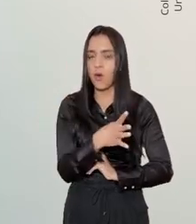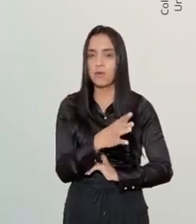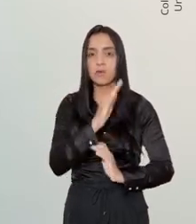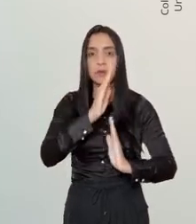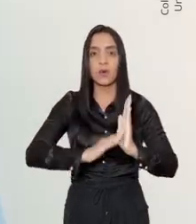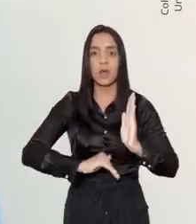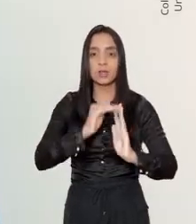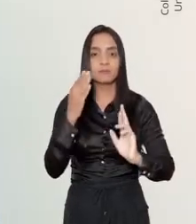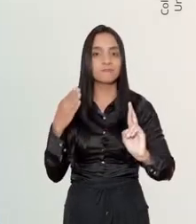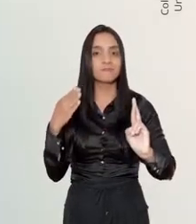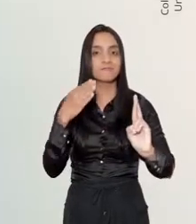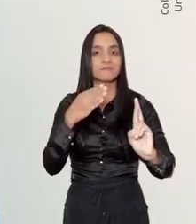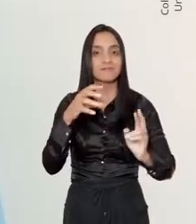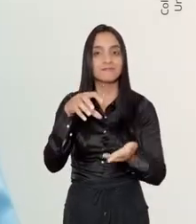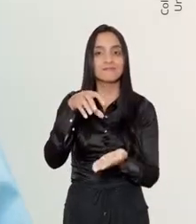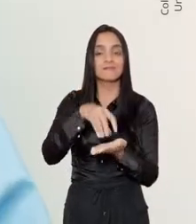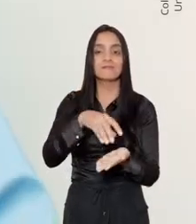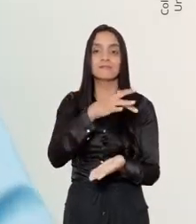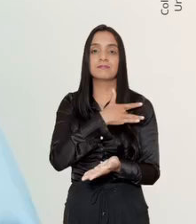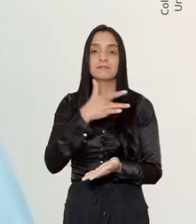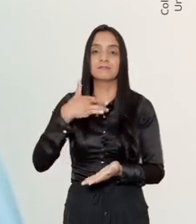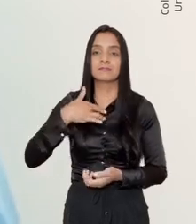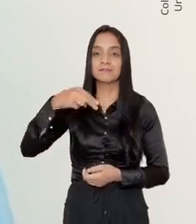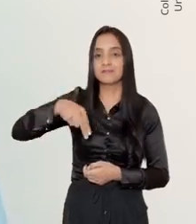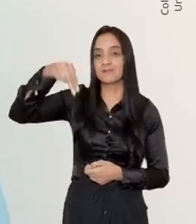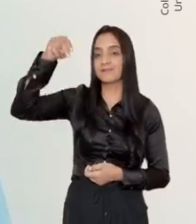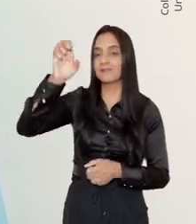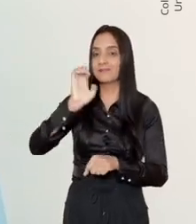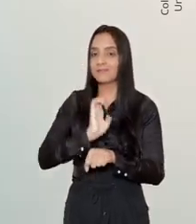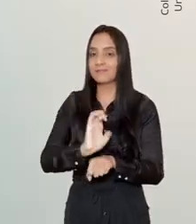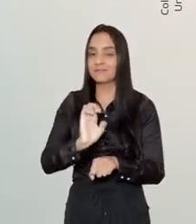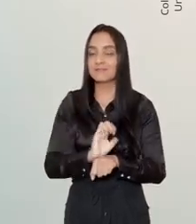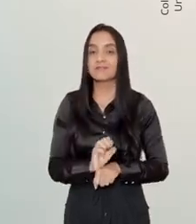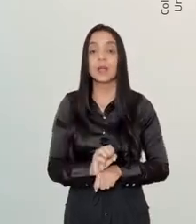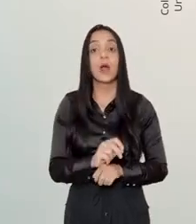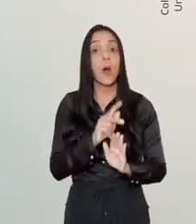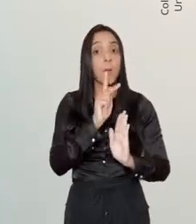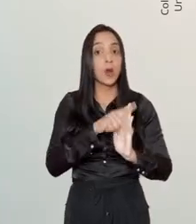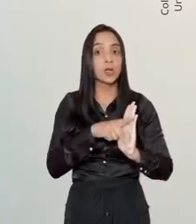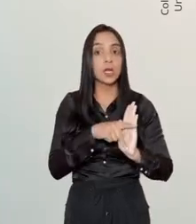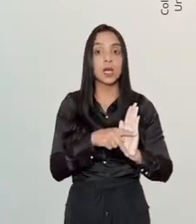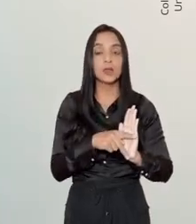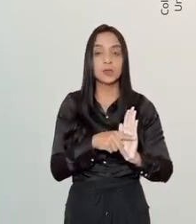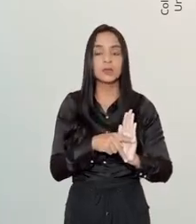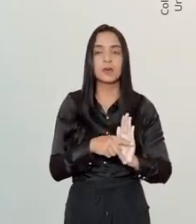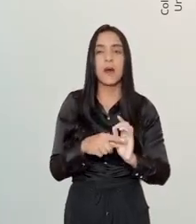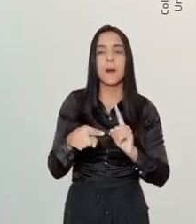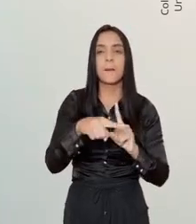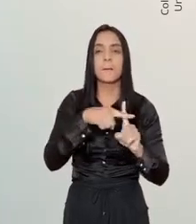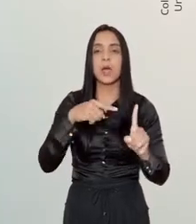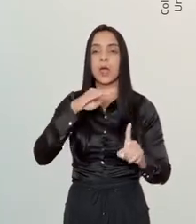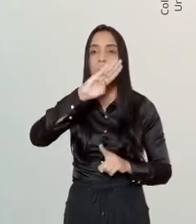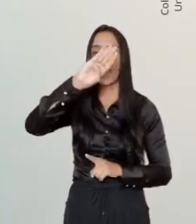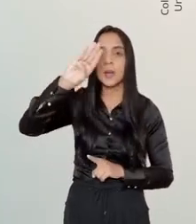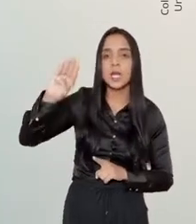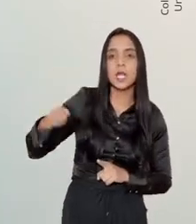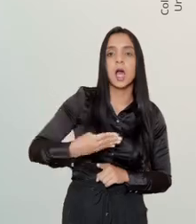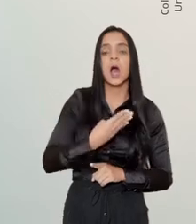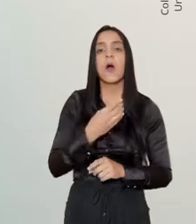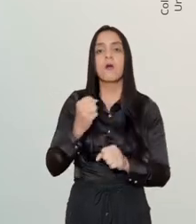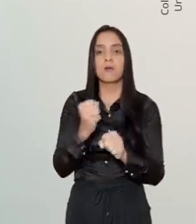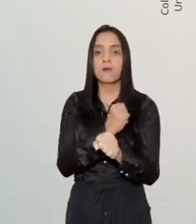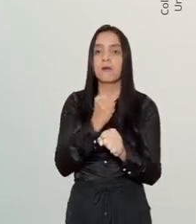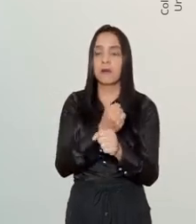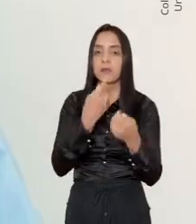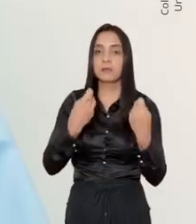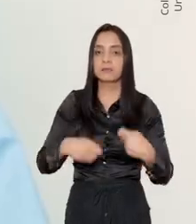reposicionaria Colatina como um centro de saúde da região norte do estado. Com o projeto em mãos, chegamos à cifra de 500 milhão para